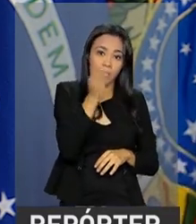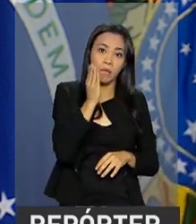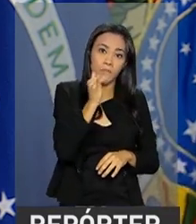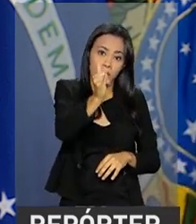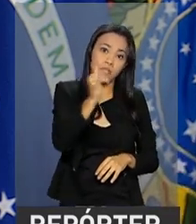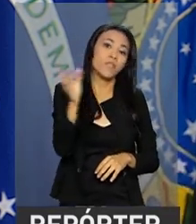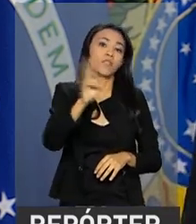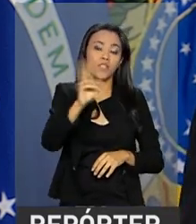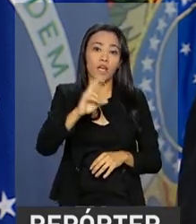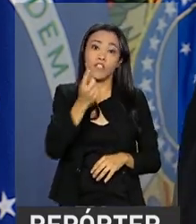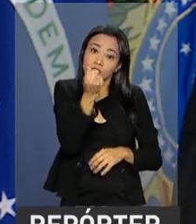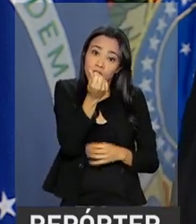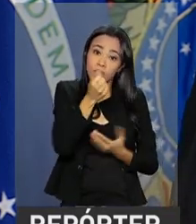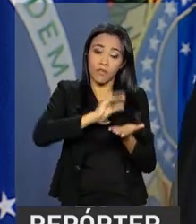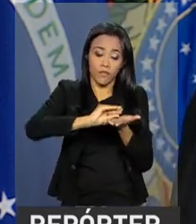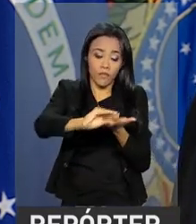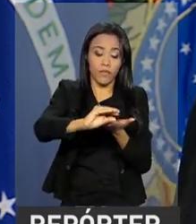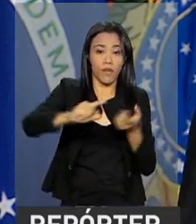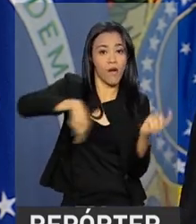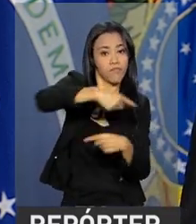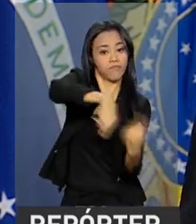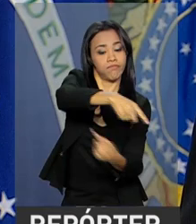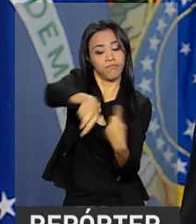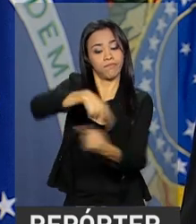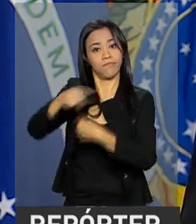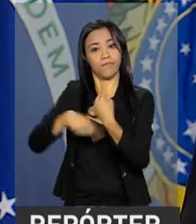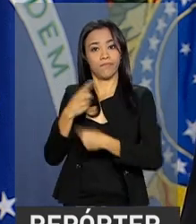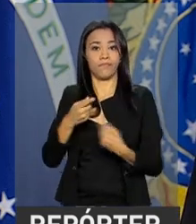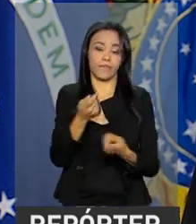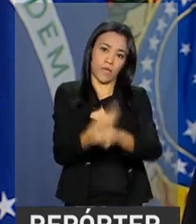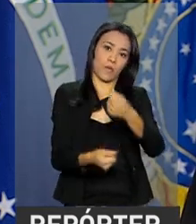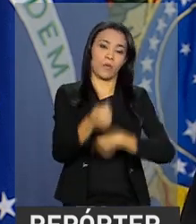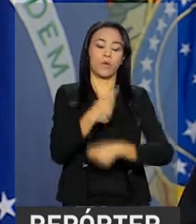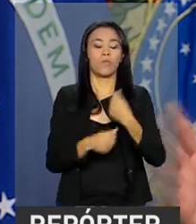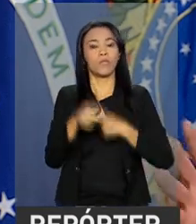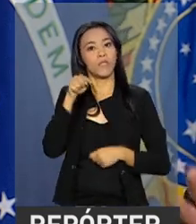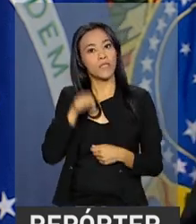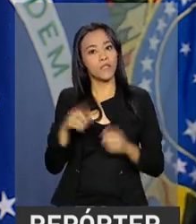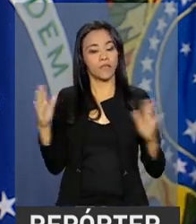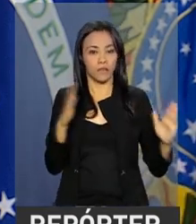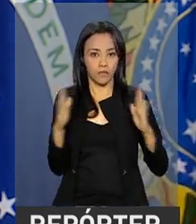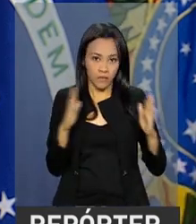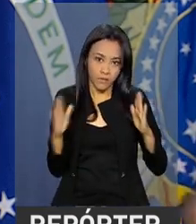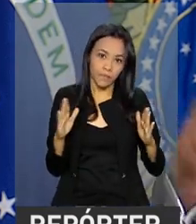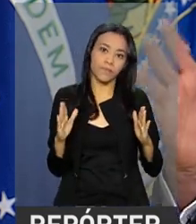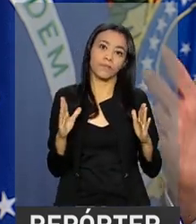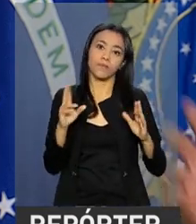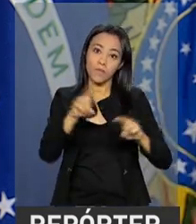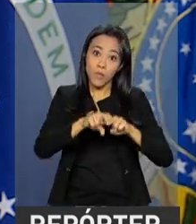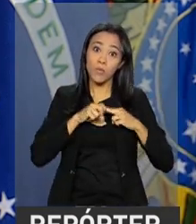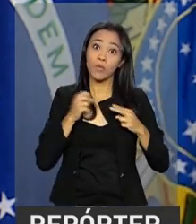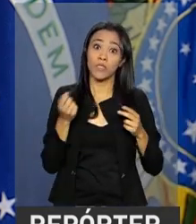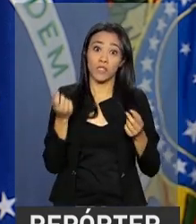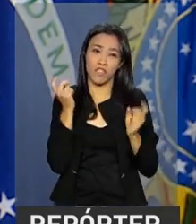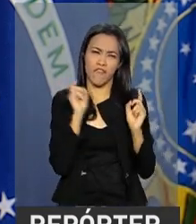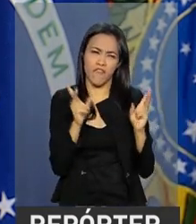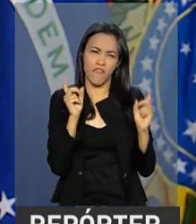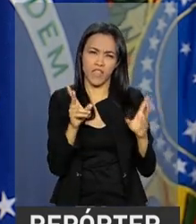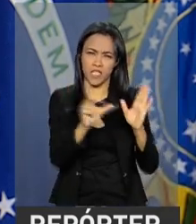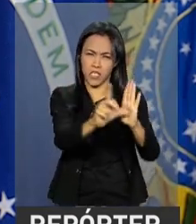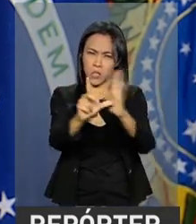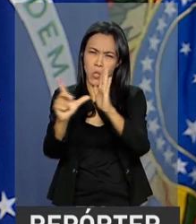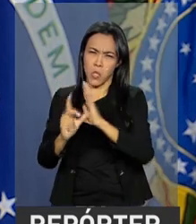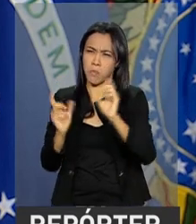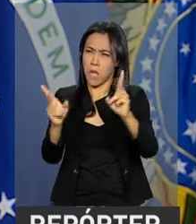que foram injetados na economia neste período não foi sem razão que é para as vendas do varejo que se